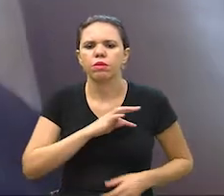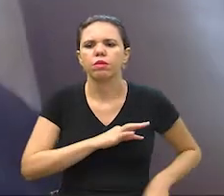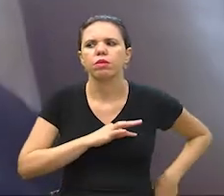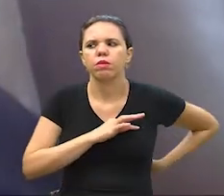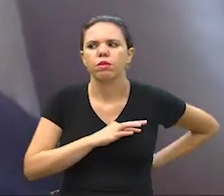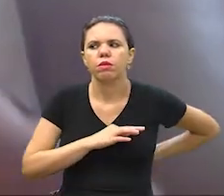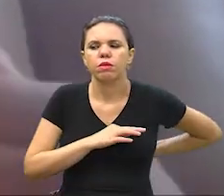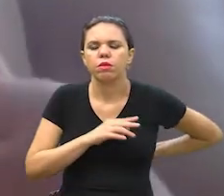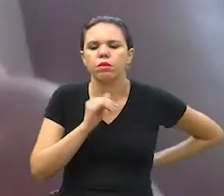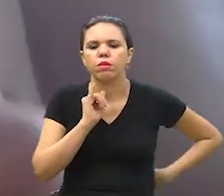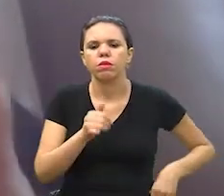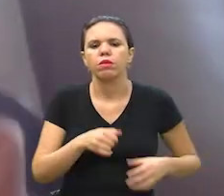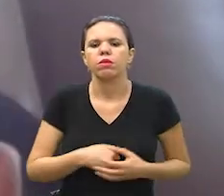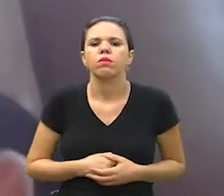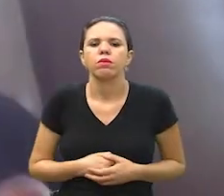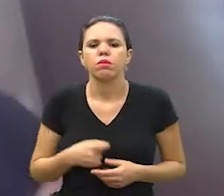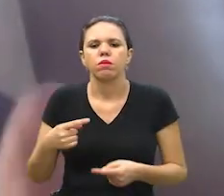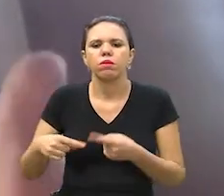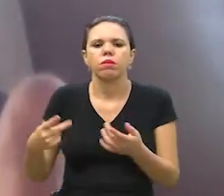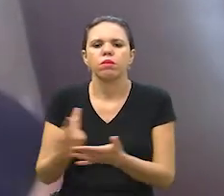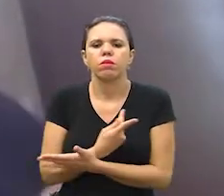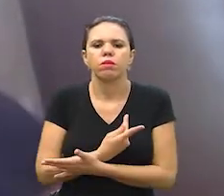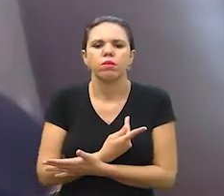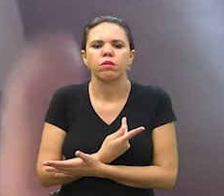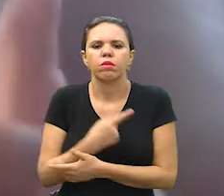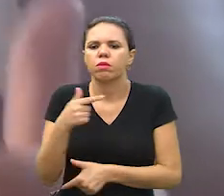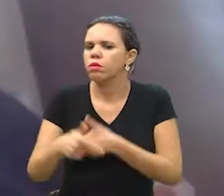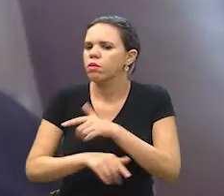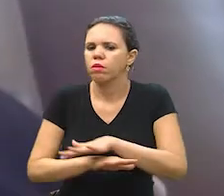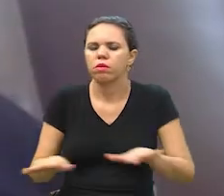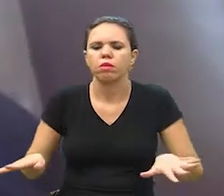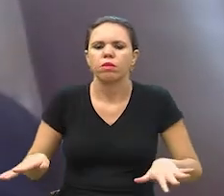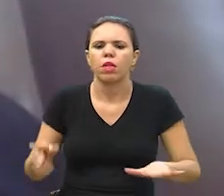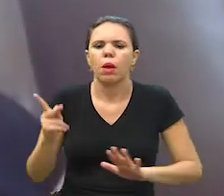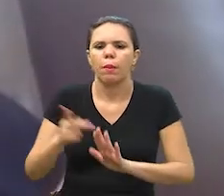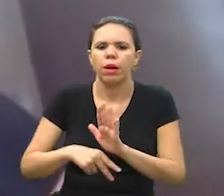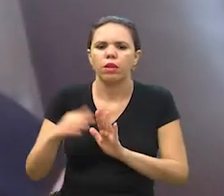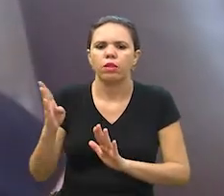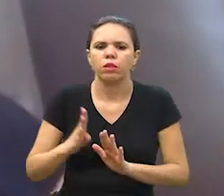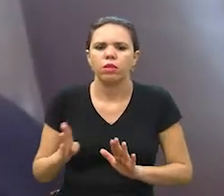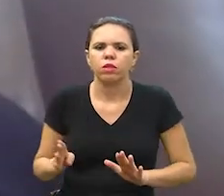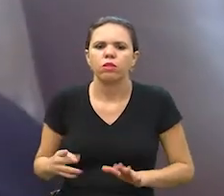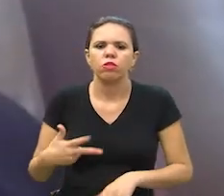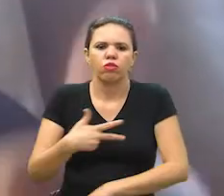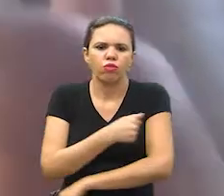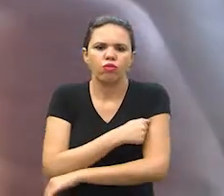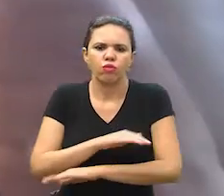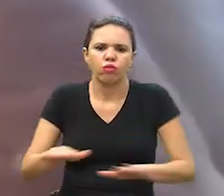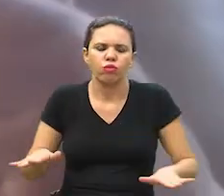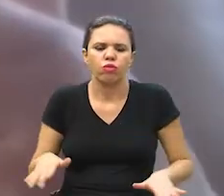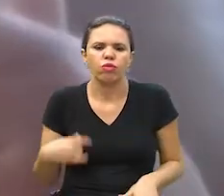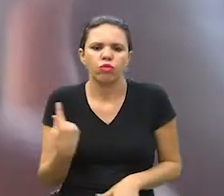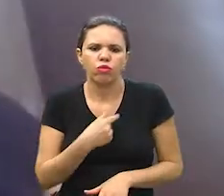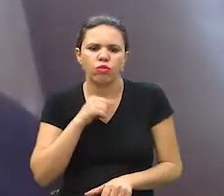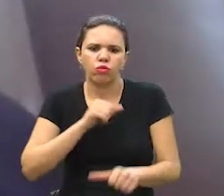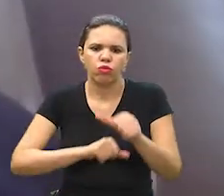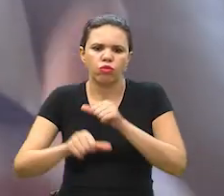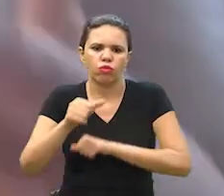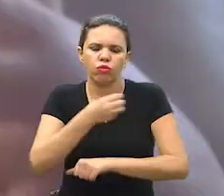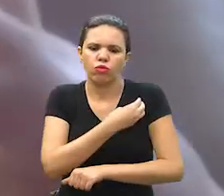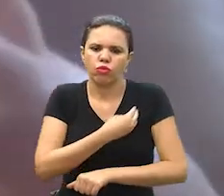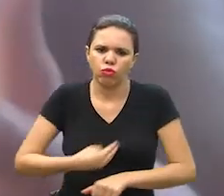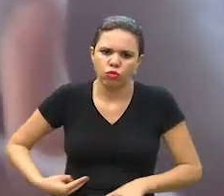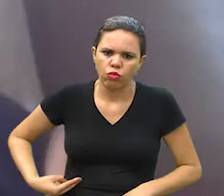tecnicamente dizendo, foi um equívoco a gente não trabalhar, acabar com o Plano Nacional de Imunização, a gente trocar